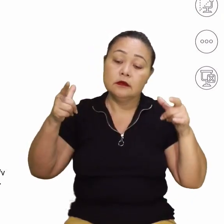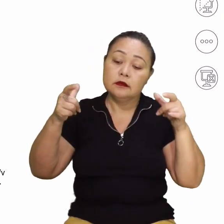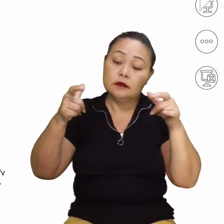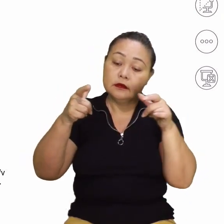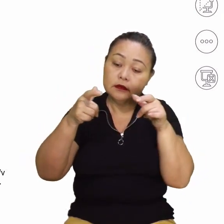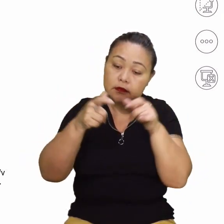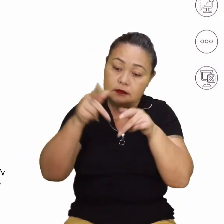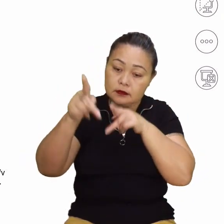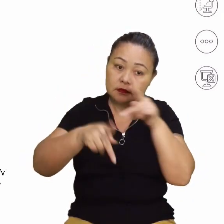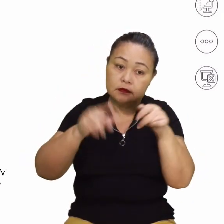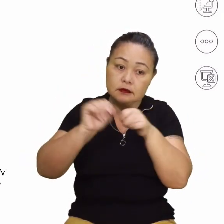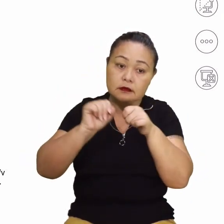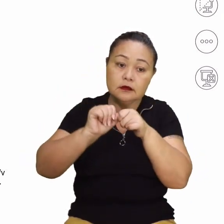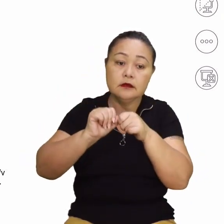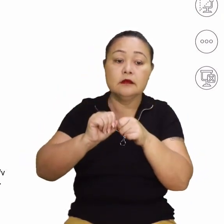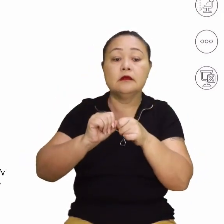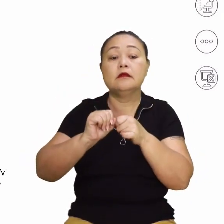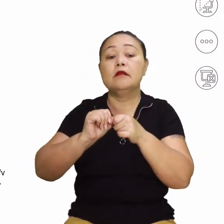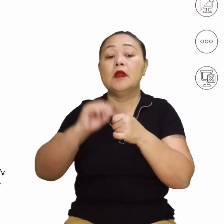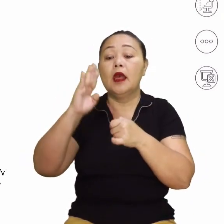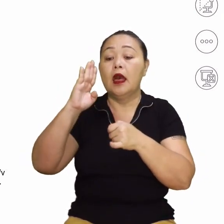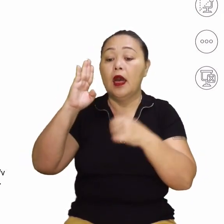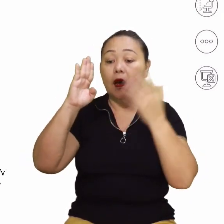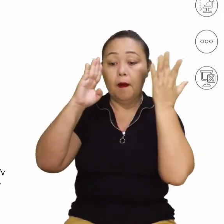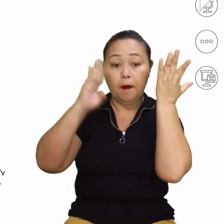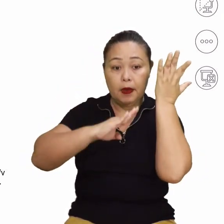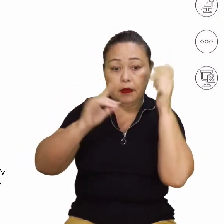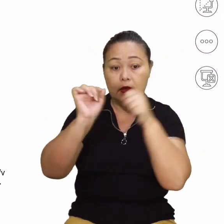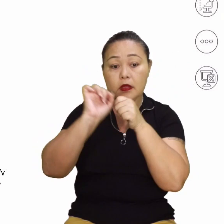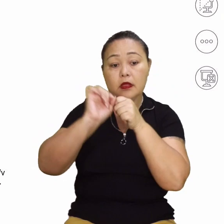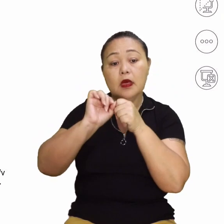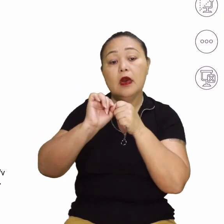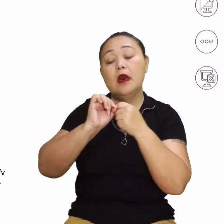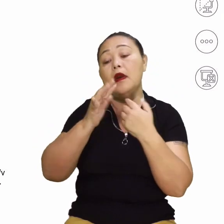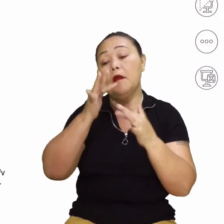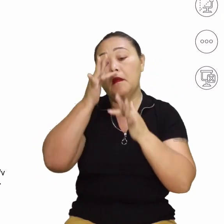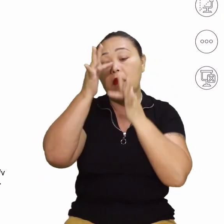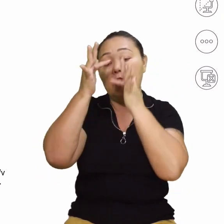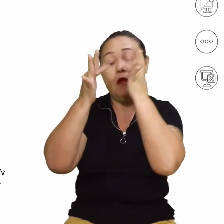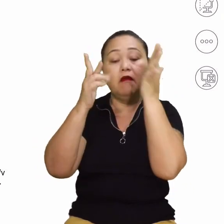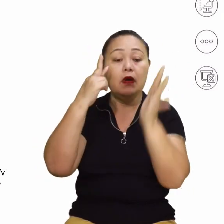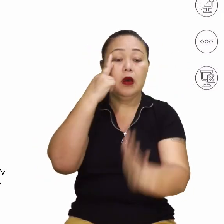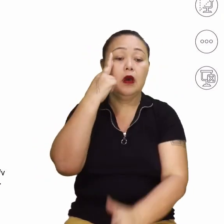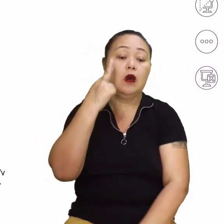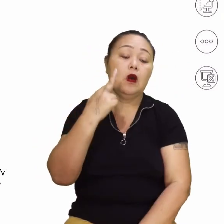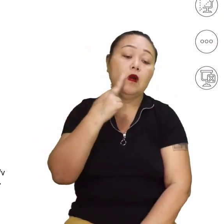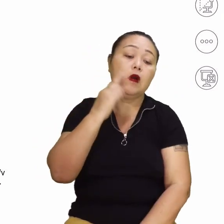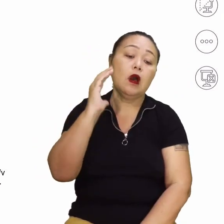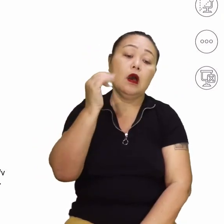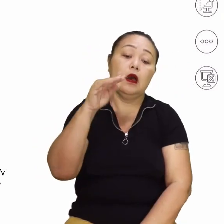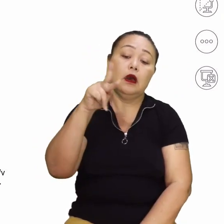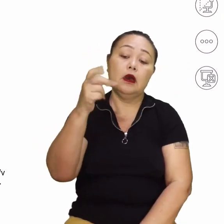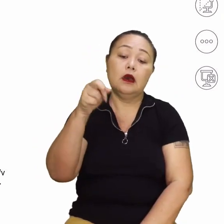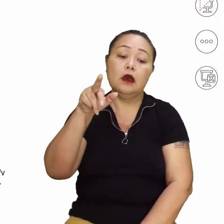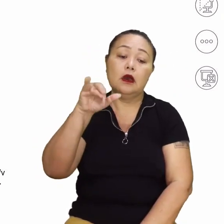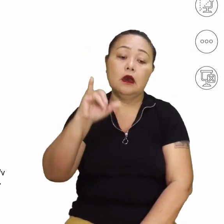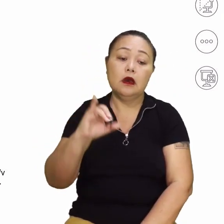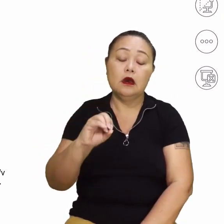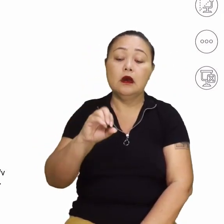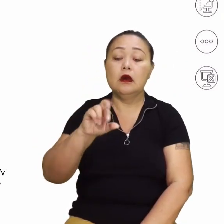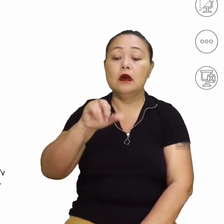Pimenteiras Primavera de Rondônia Castanheiras Rio crespo teixeirópolis